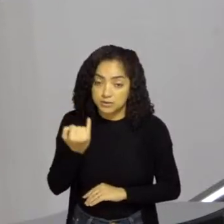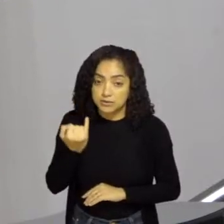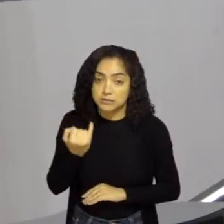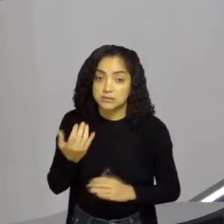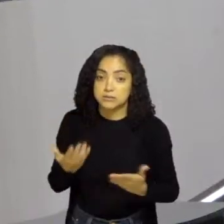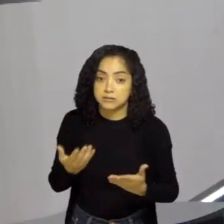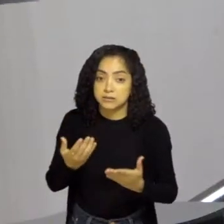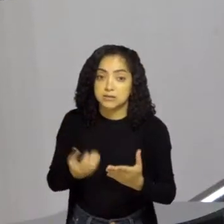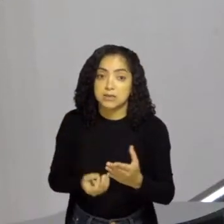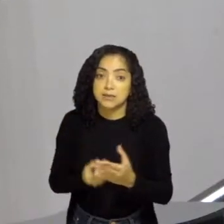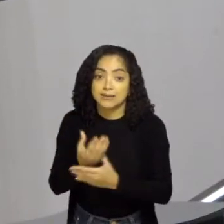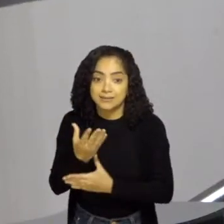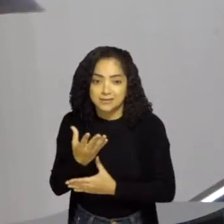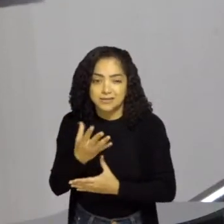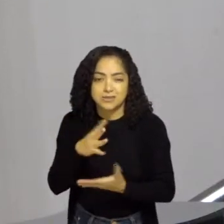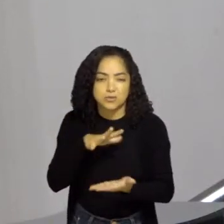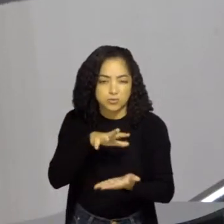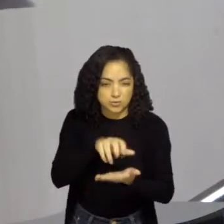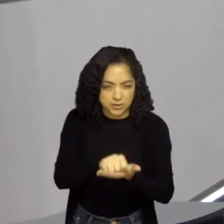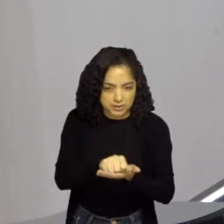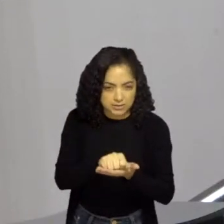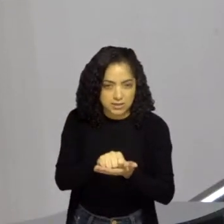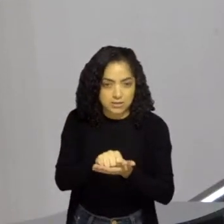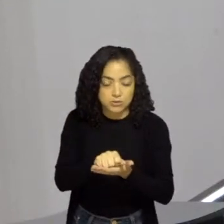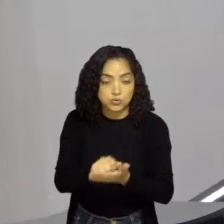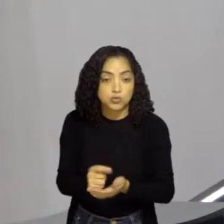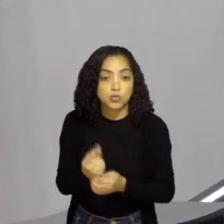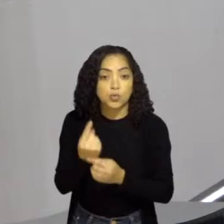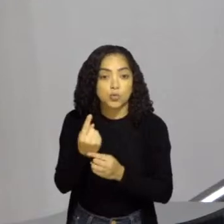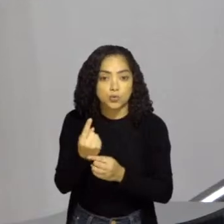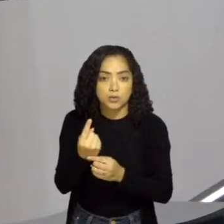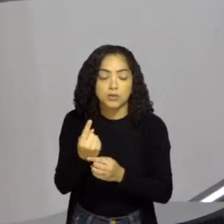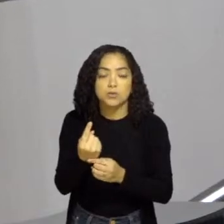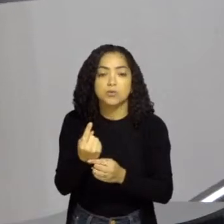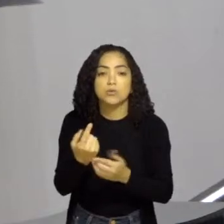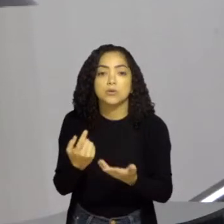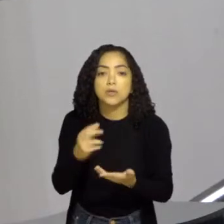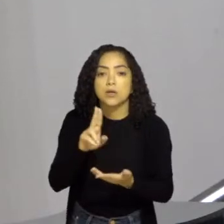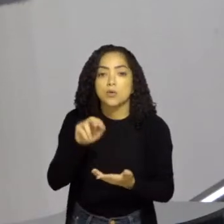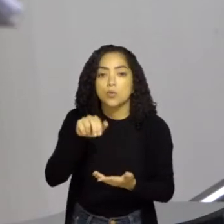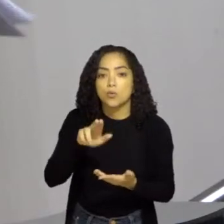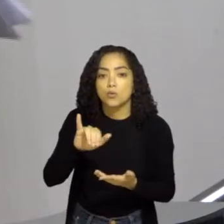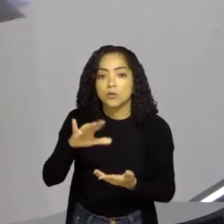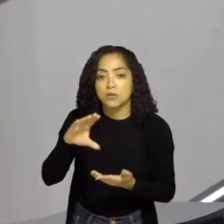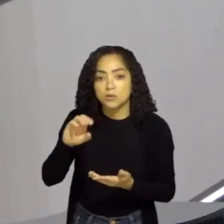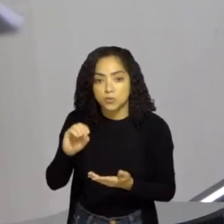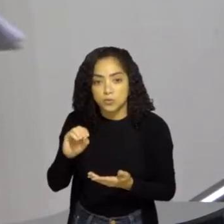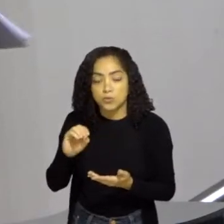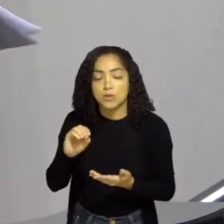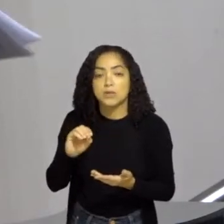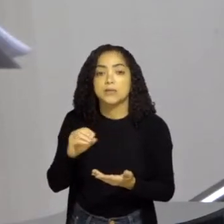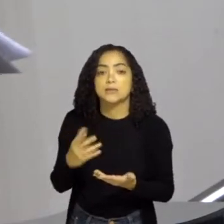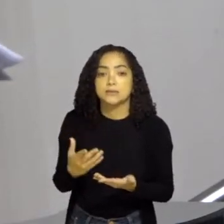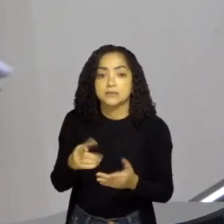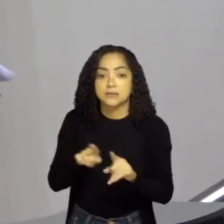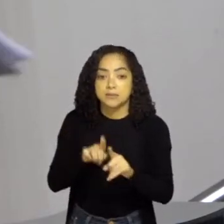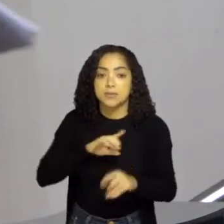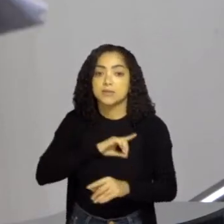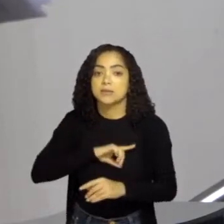de um cadastro unificado dessas pessoas. A Delegacia